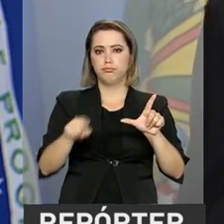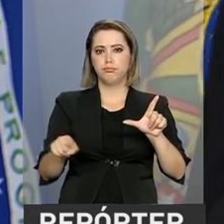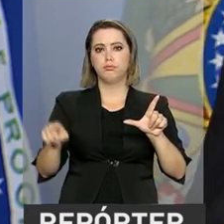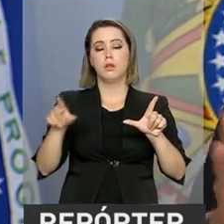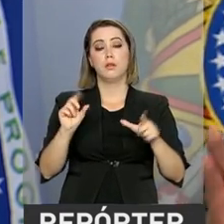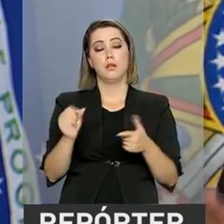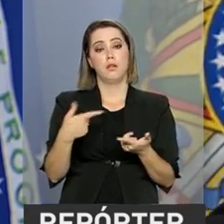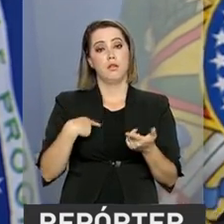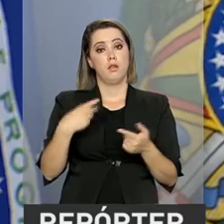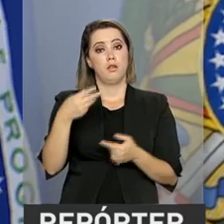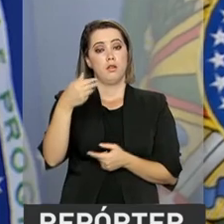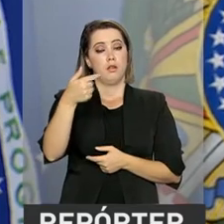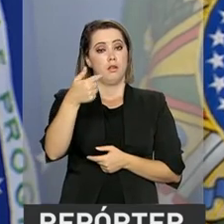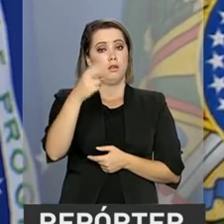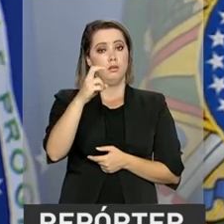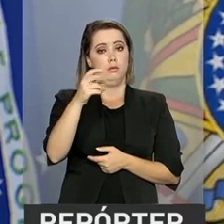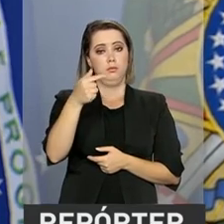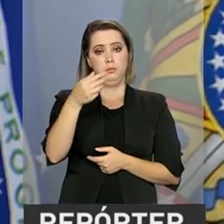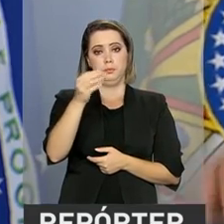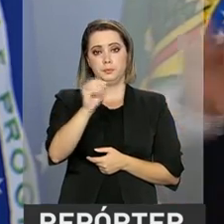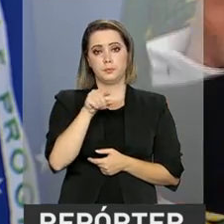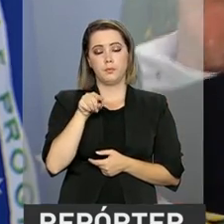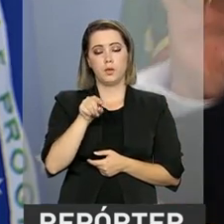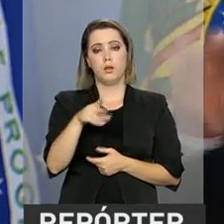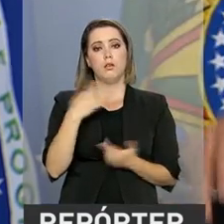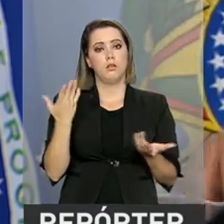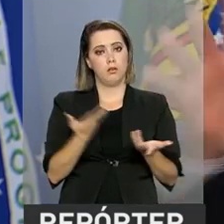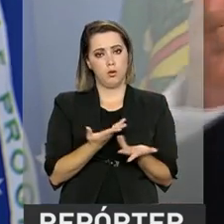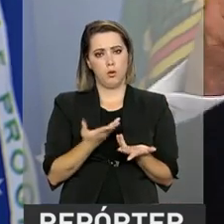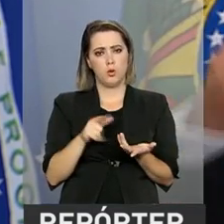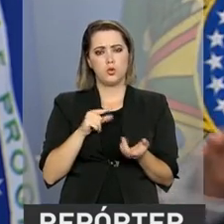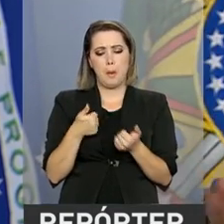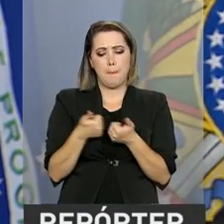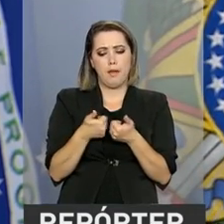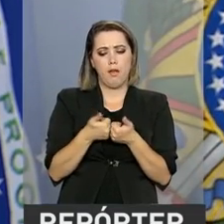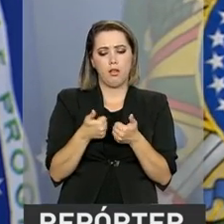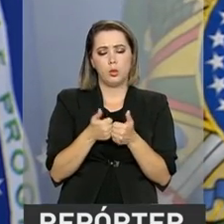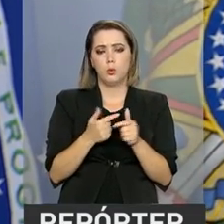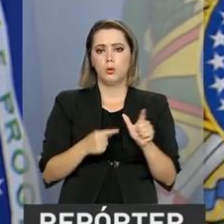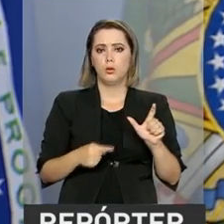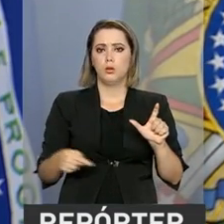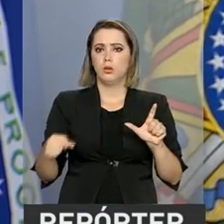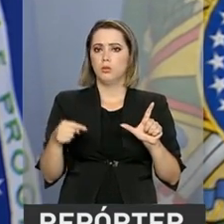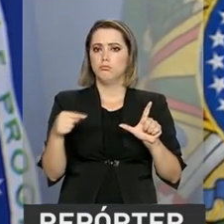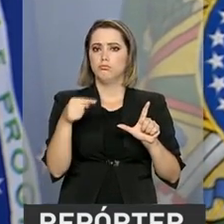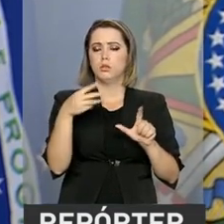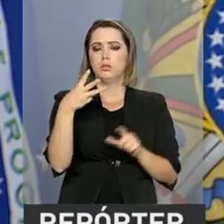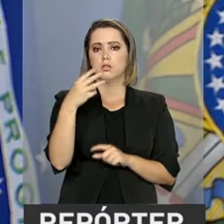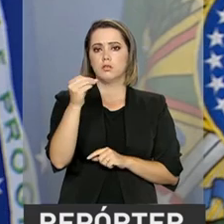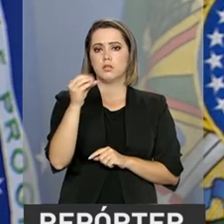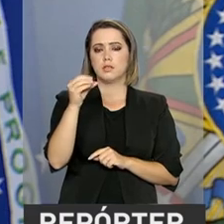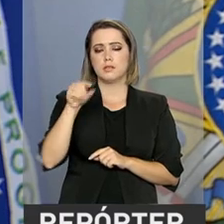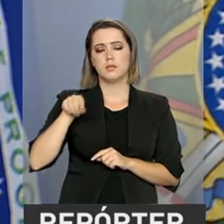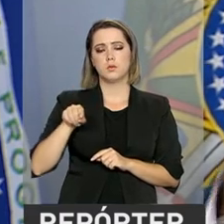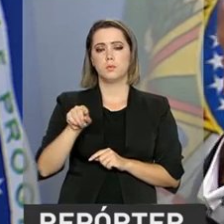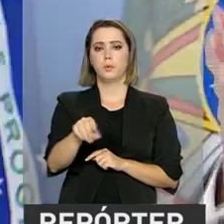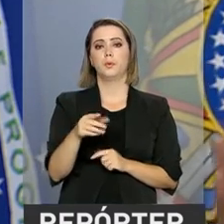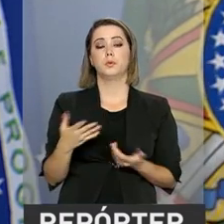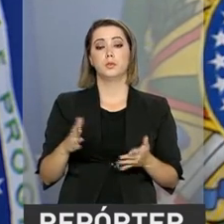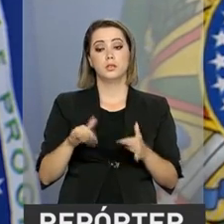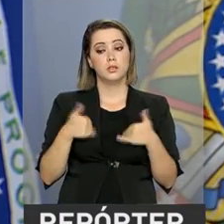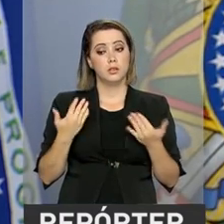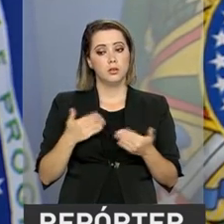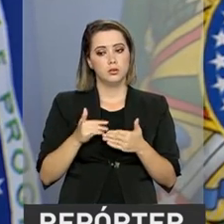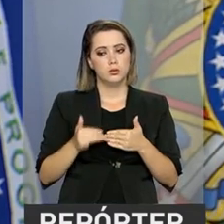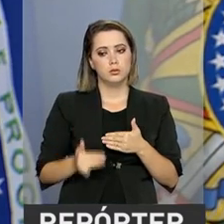do chamado grau de investimento hoje está perto ou abaixo dos 300 pontos portanto ao